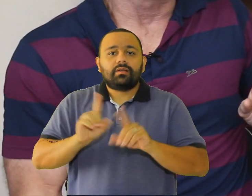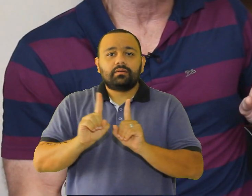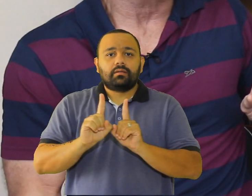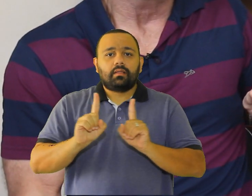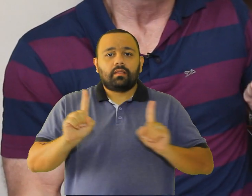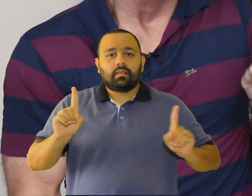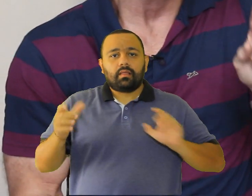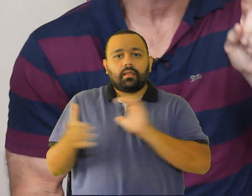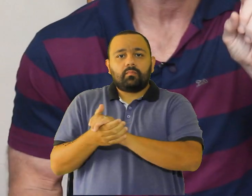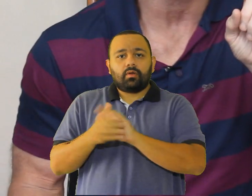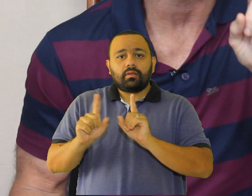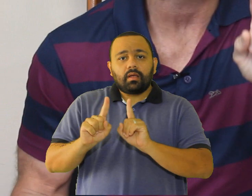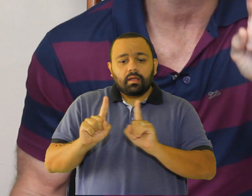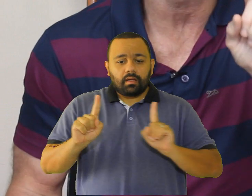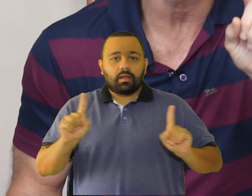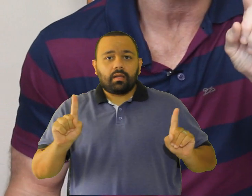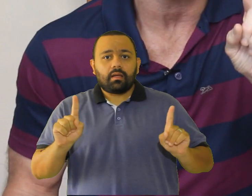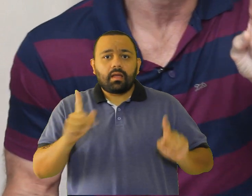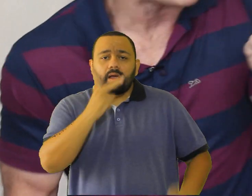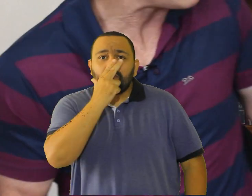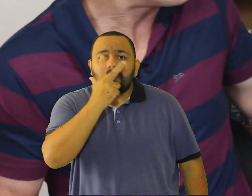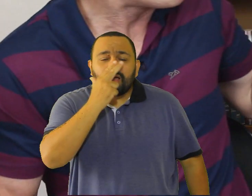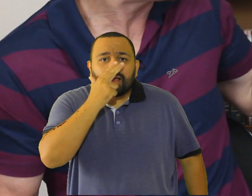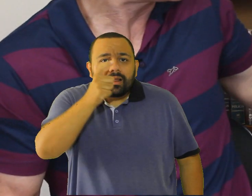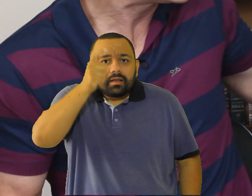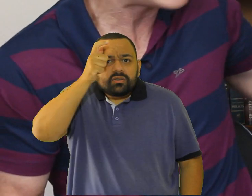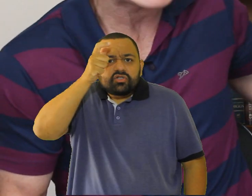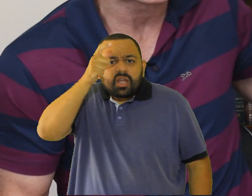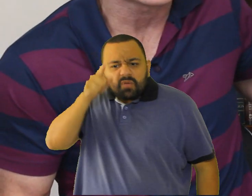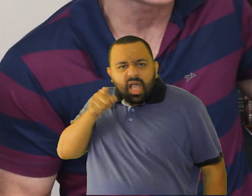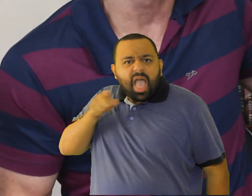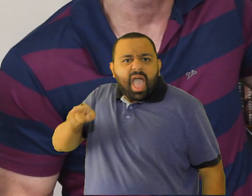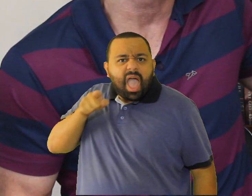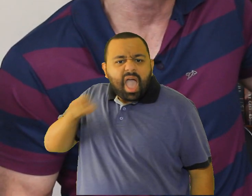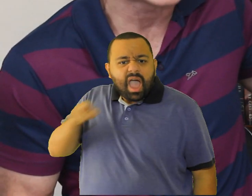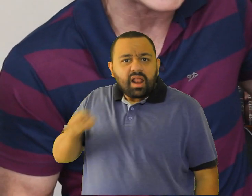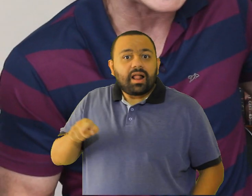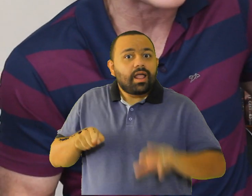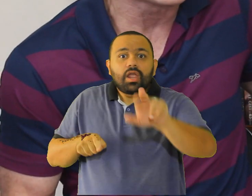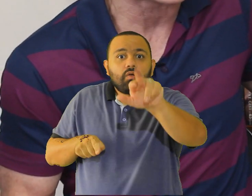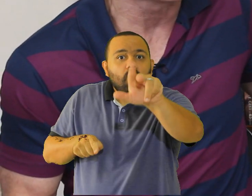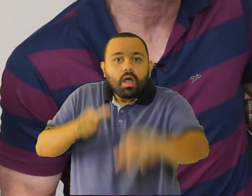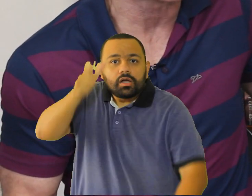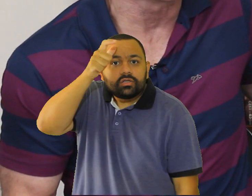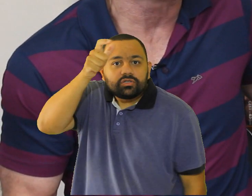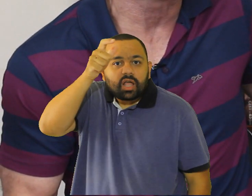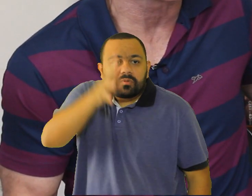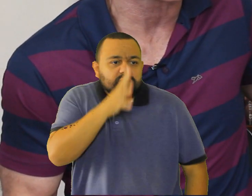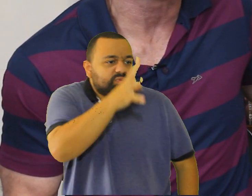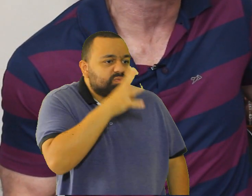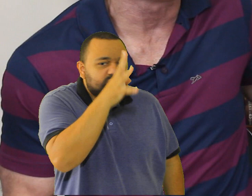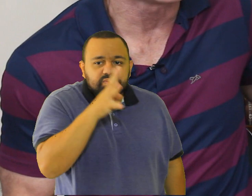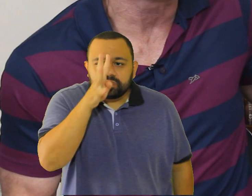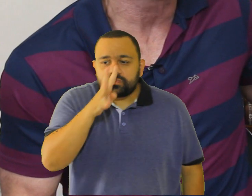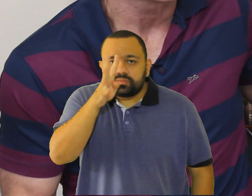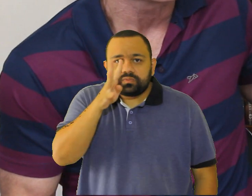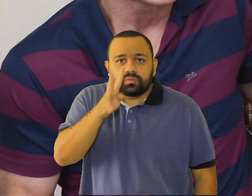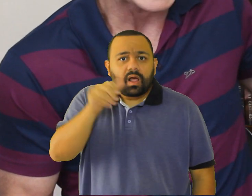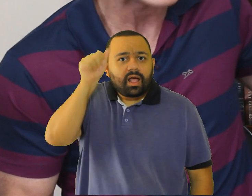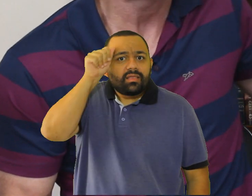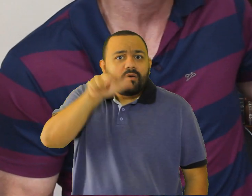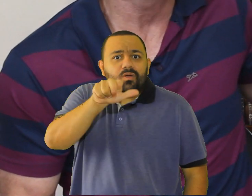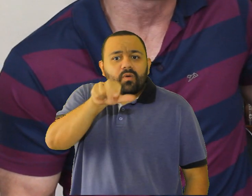da esposa e ele parece o diabo, aponta o dedo como o diabo, o acusador dos nossos